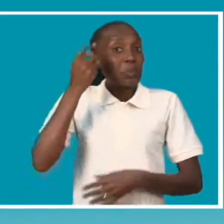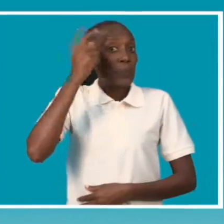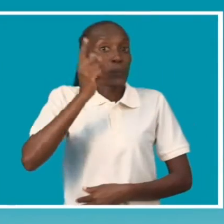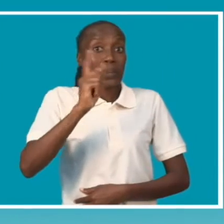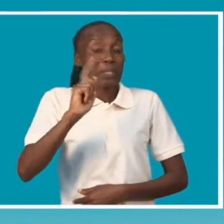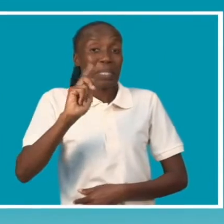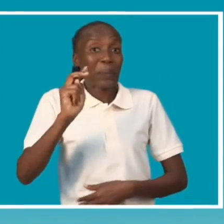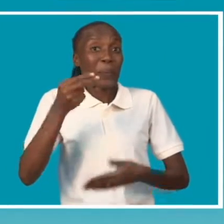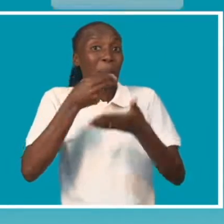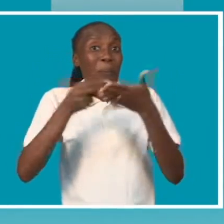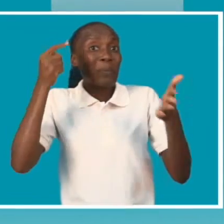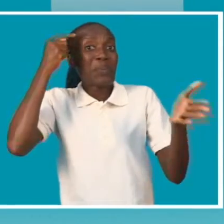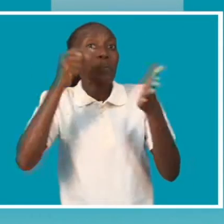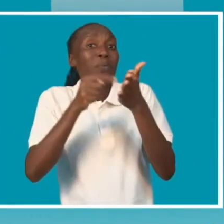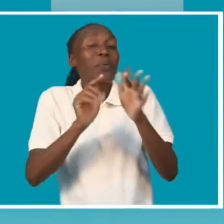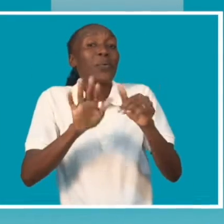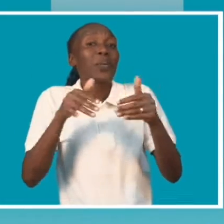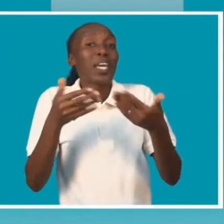mais.